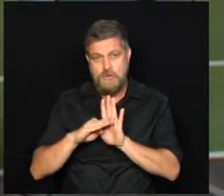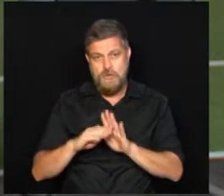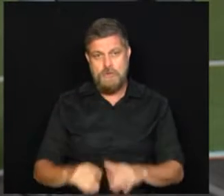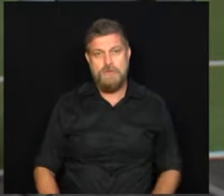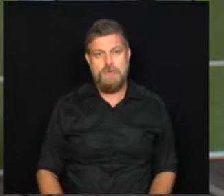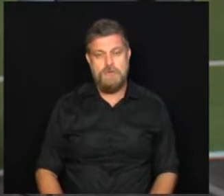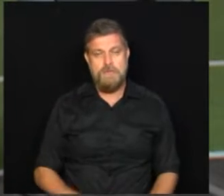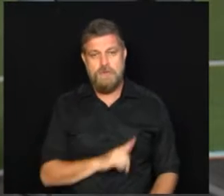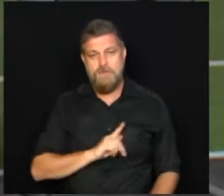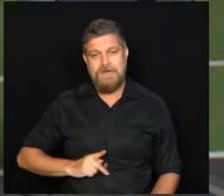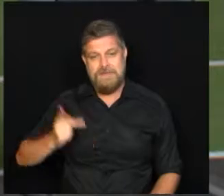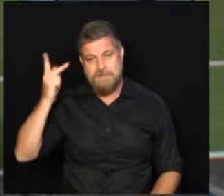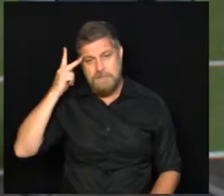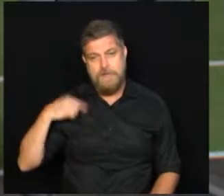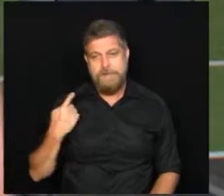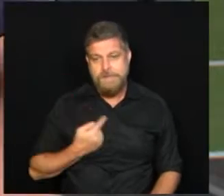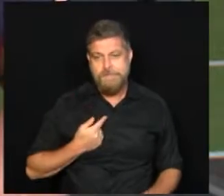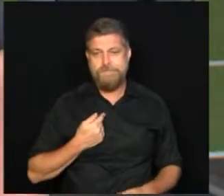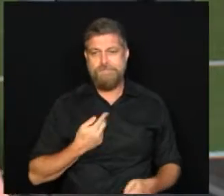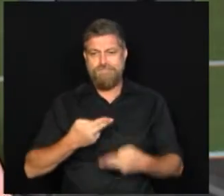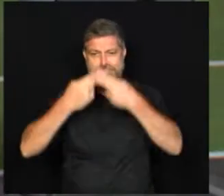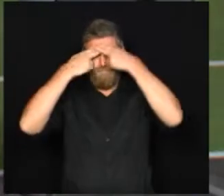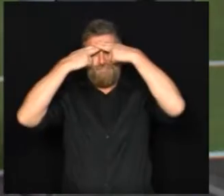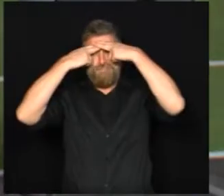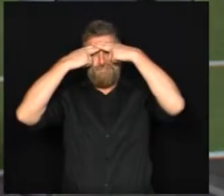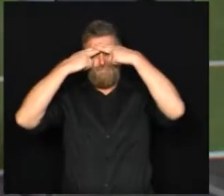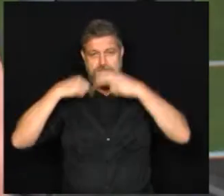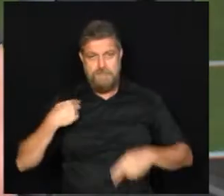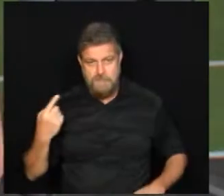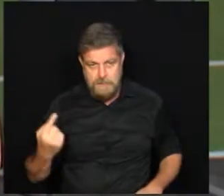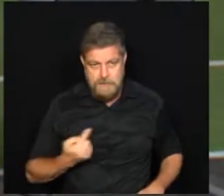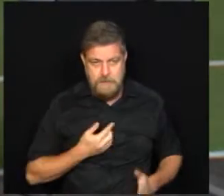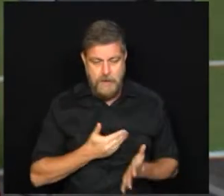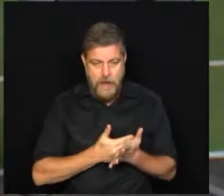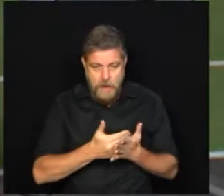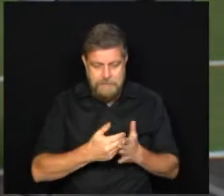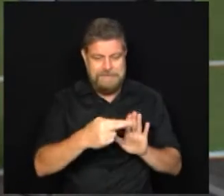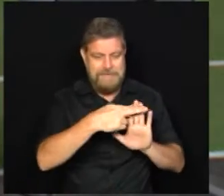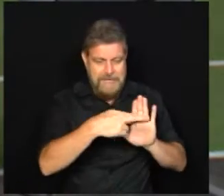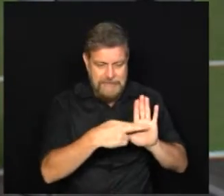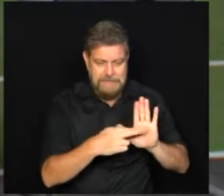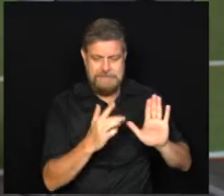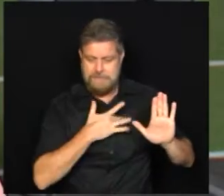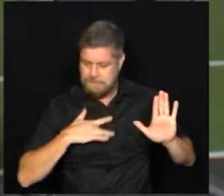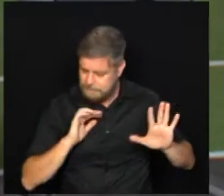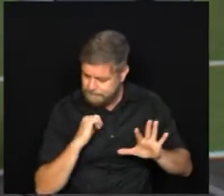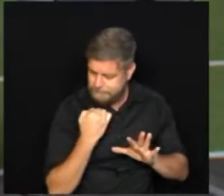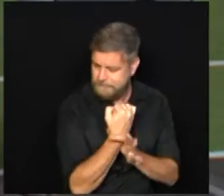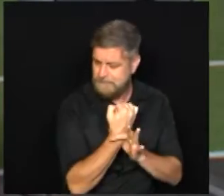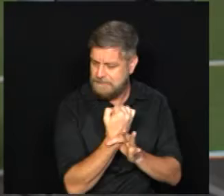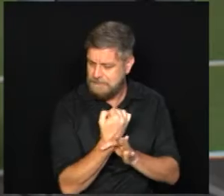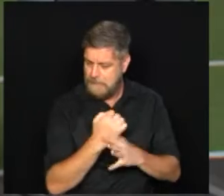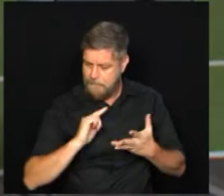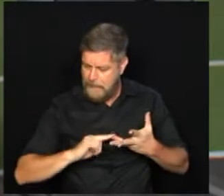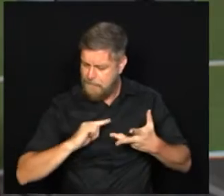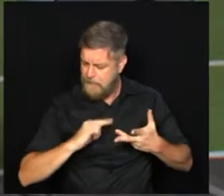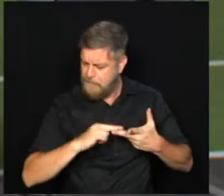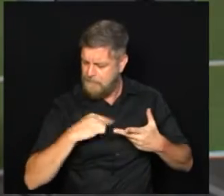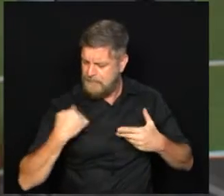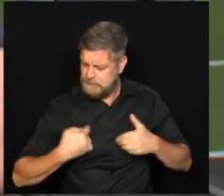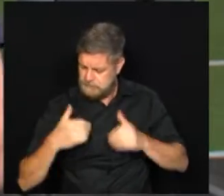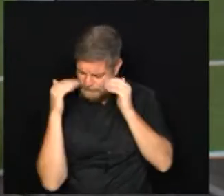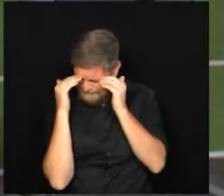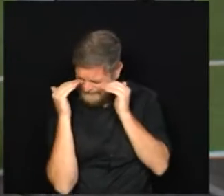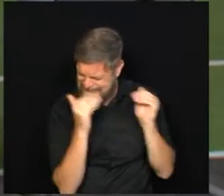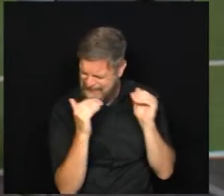durante a gente começa um trabalho respeitando as normas de biossegurança tudo que é preconizado de segurança